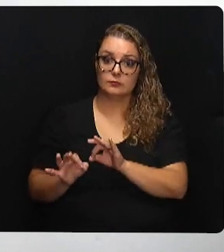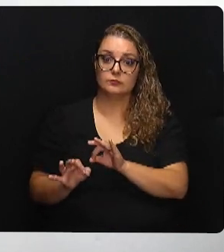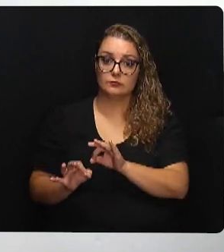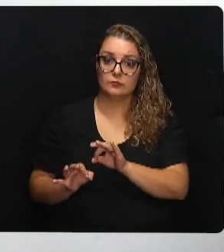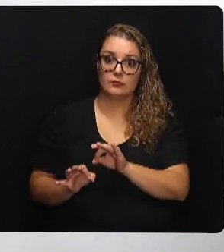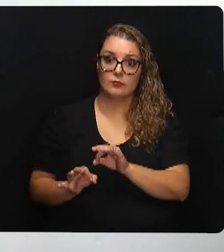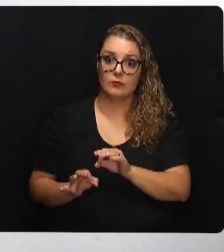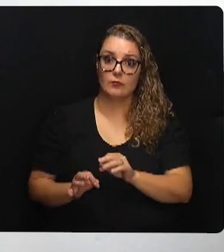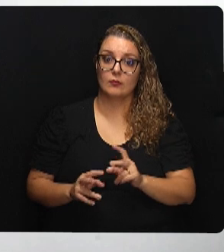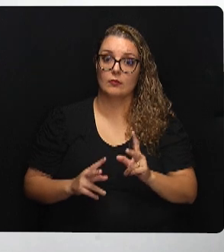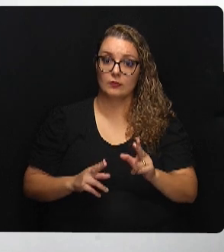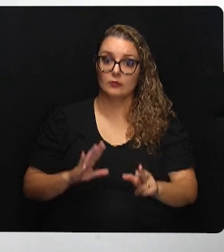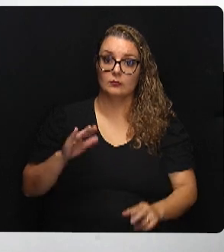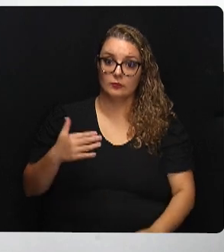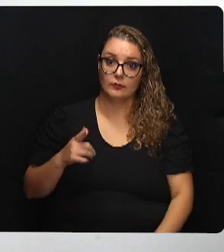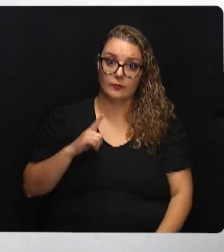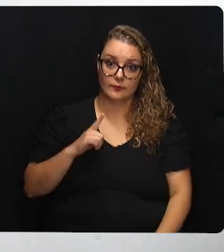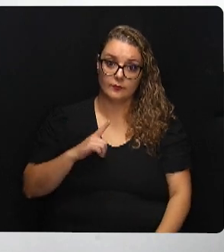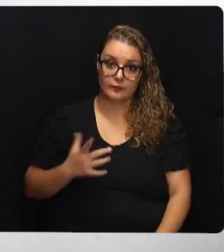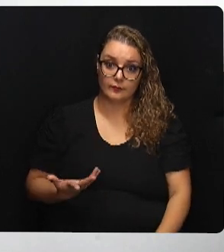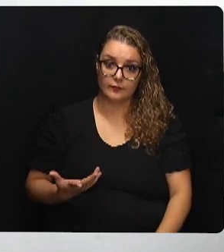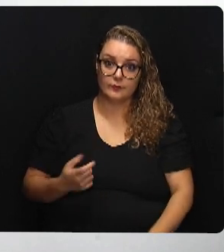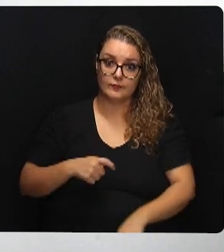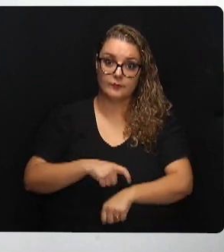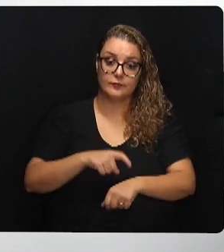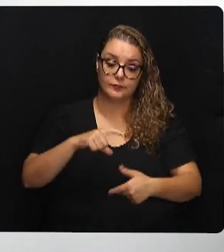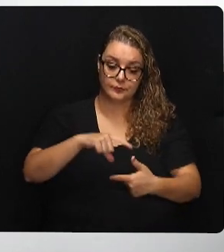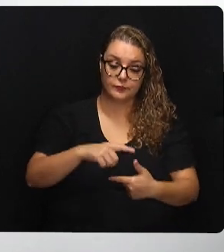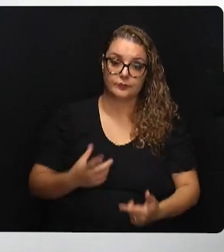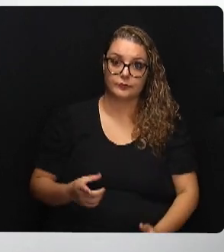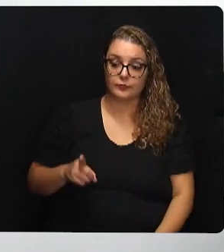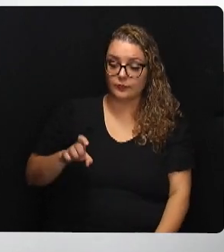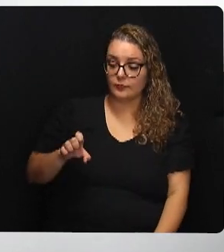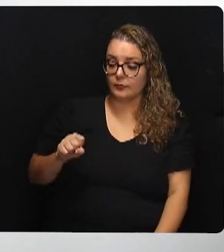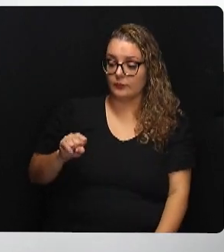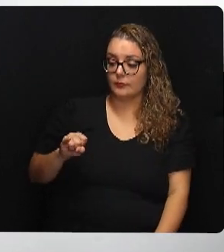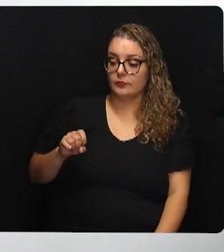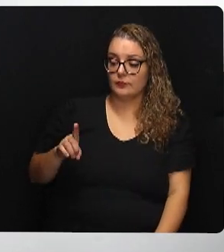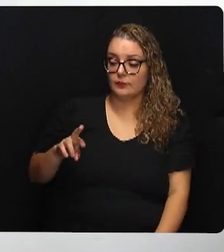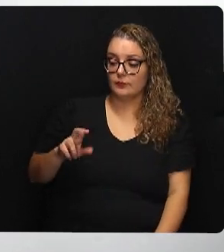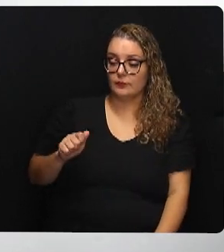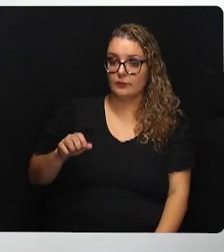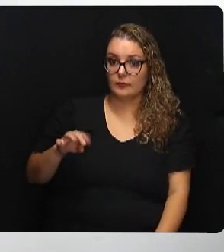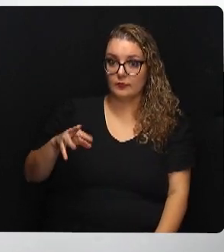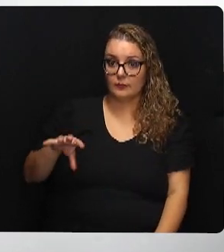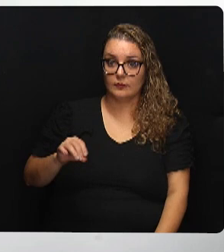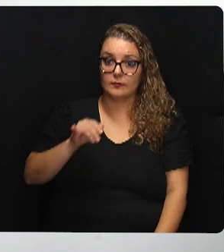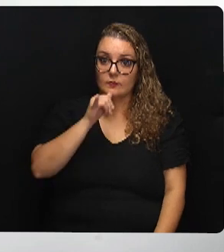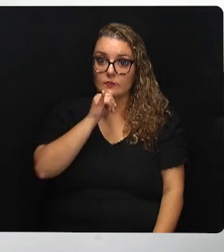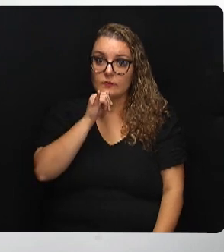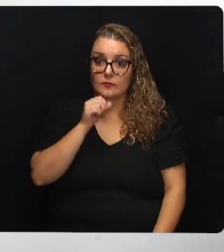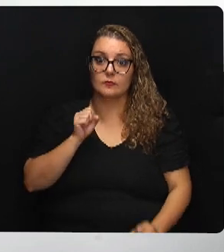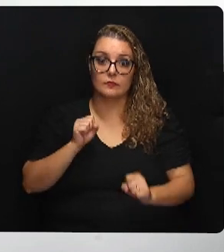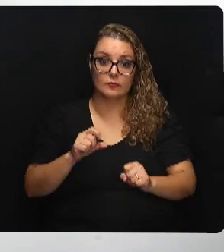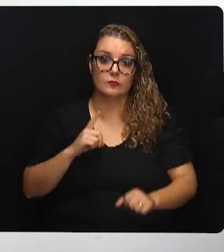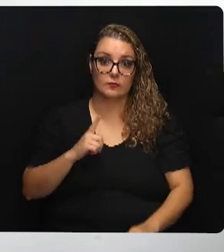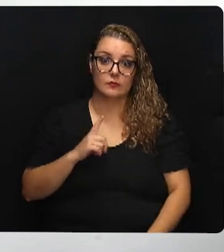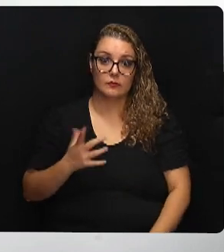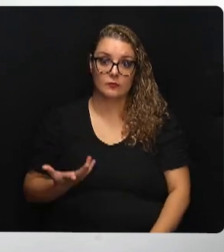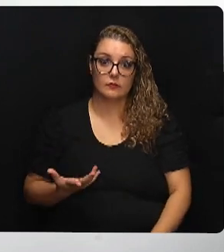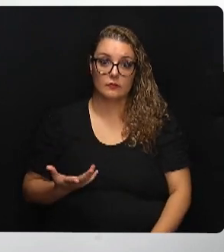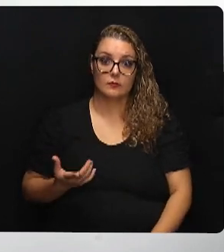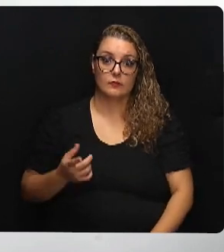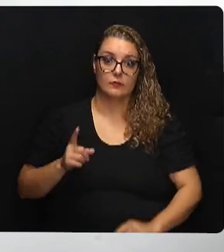desacompanhados, enquanto eles estão tendo esses quadros que levam à desidratação, porque, por exemplo, pode